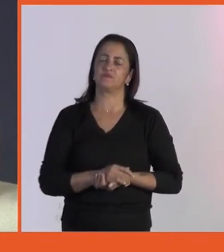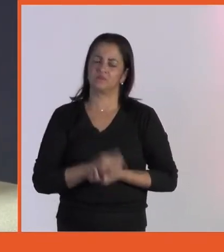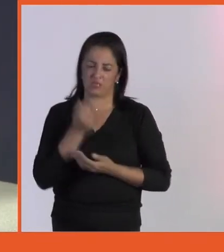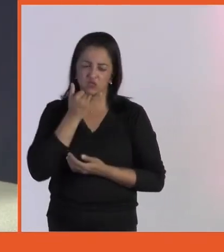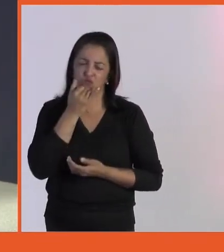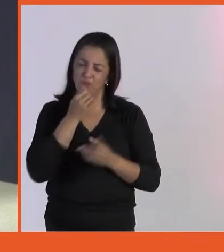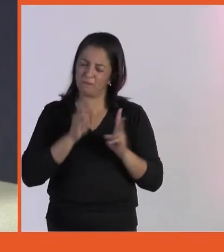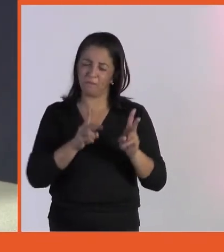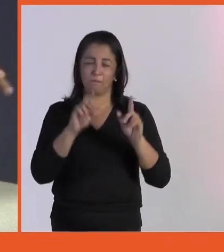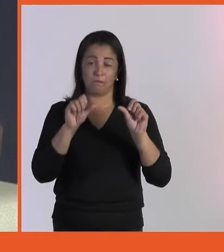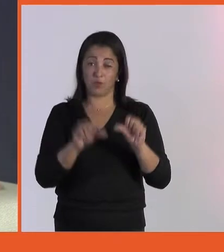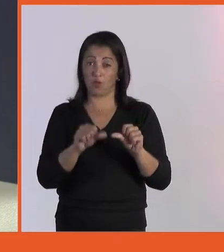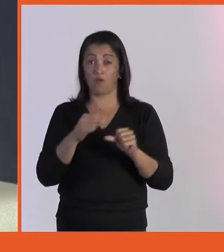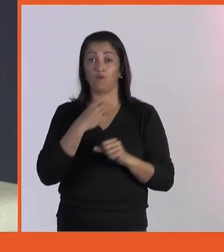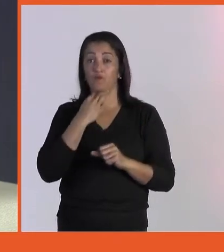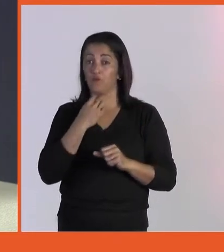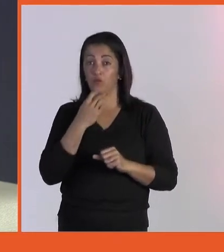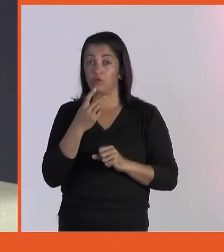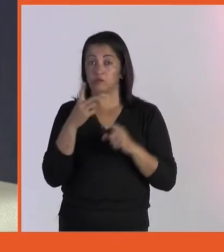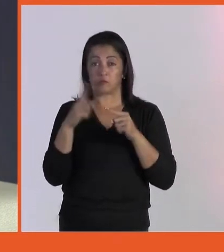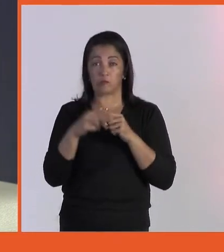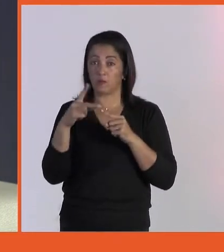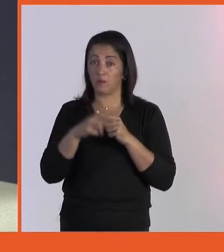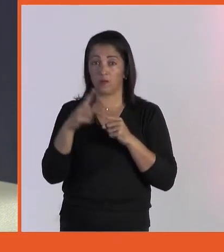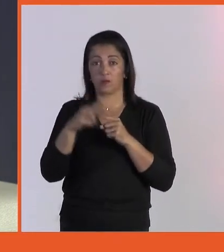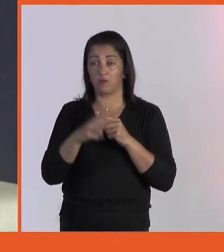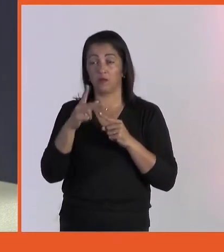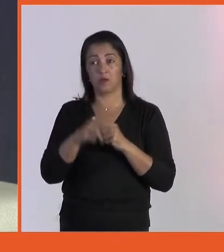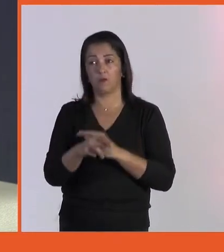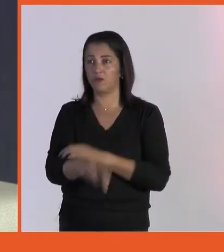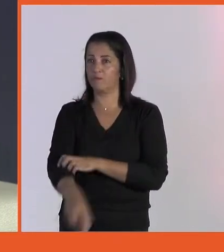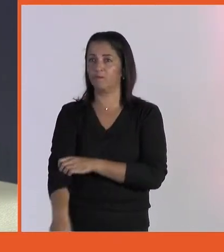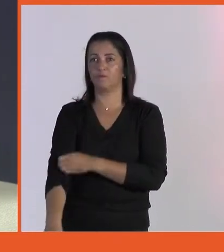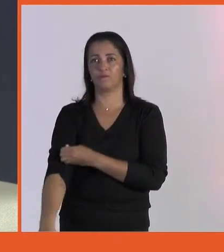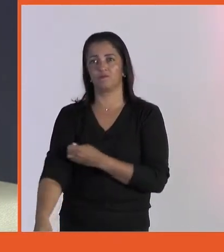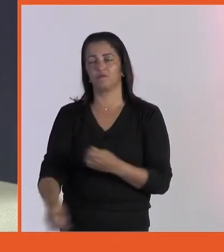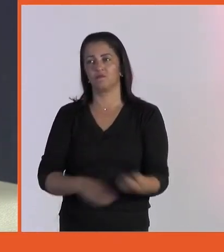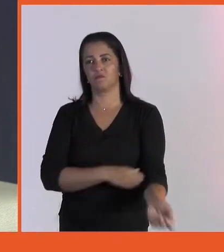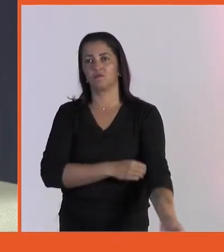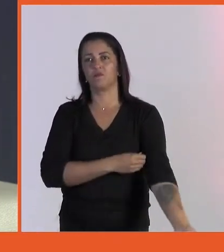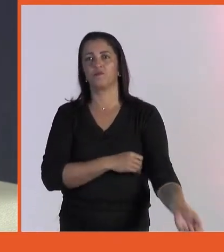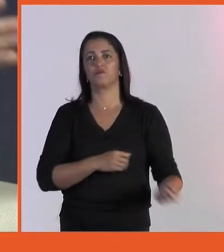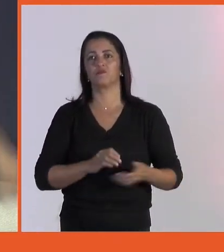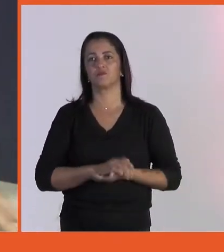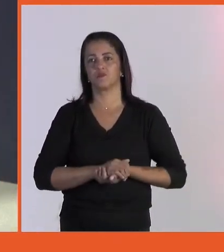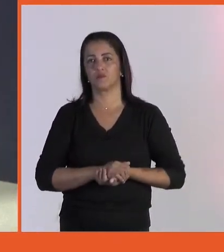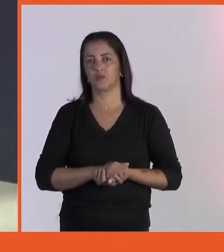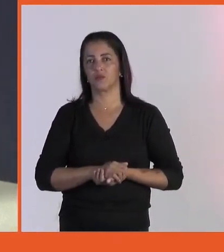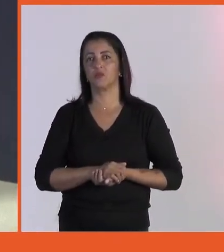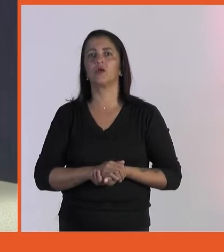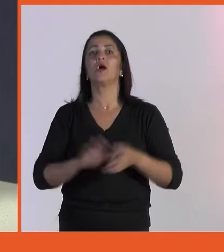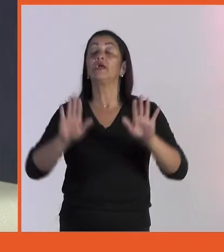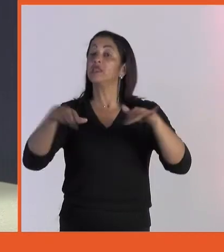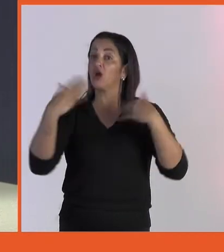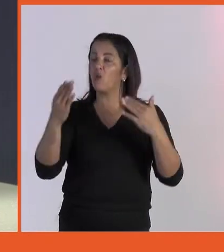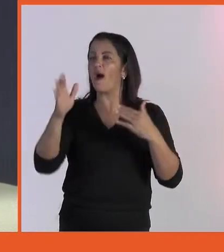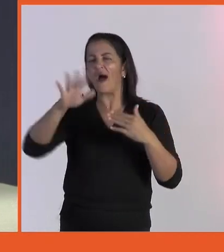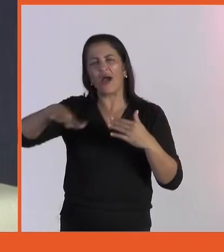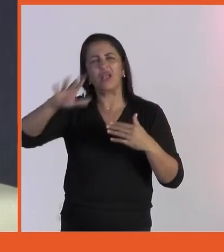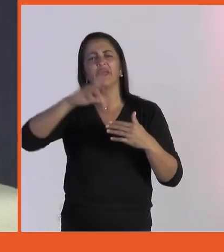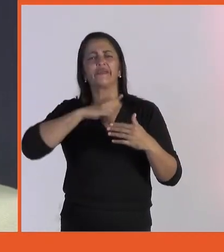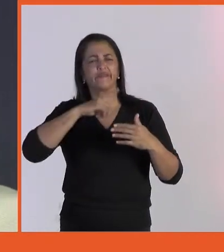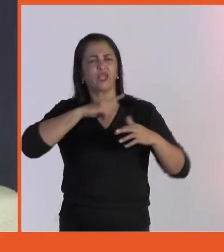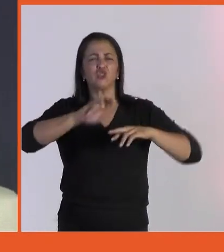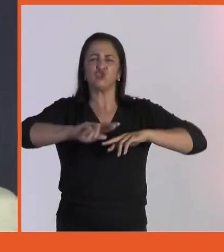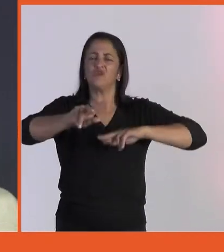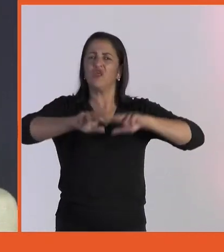tá, tipo assim, ah, tá me indigando lá. Eu odeio esses termos, sabe? Assim, é criação de conteúdo infantil. Ah, e o cara fica me indigando